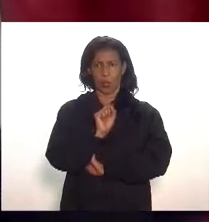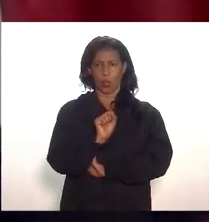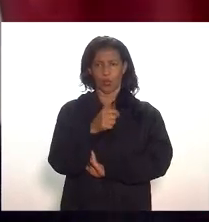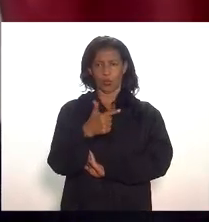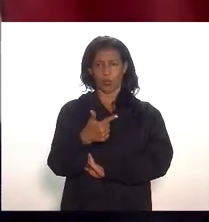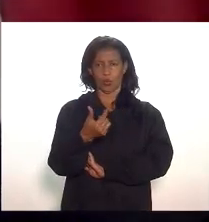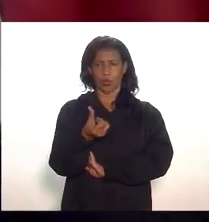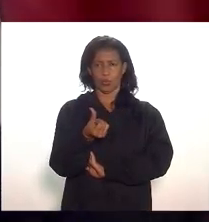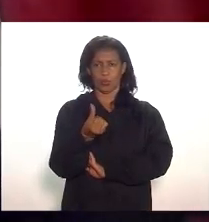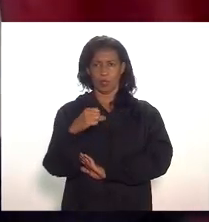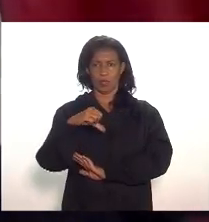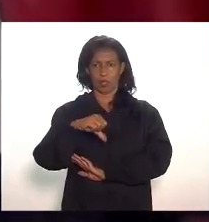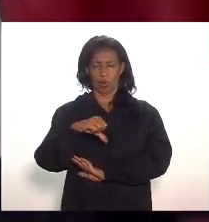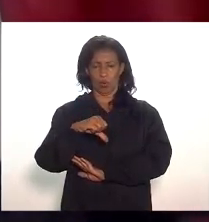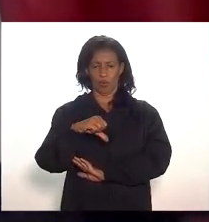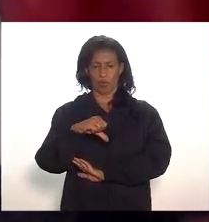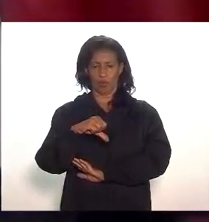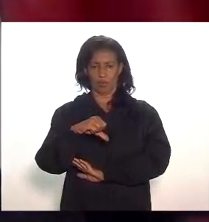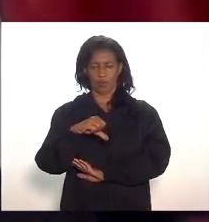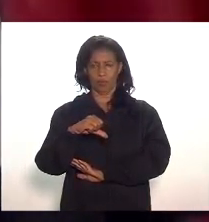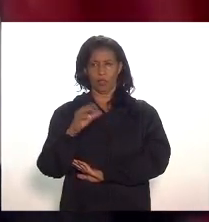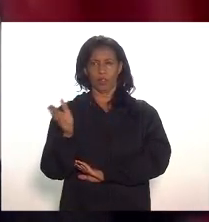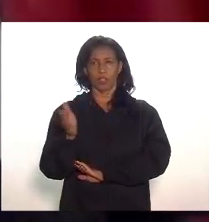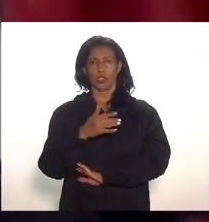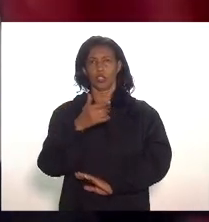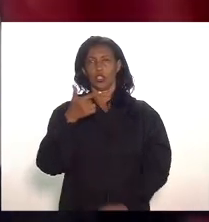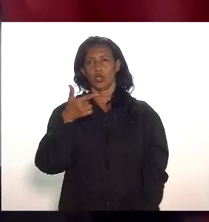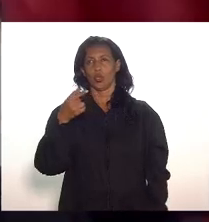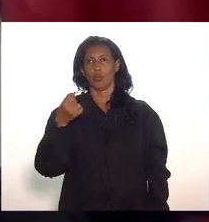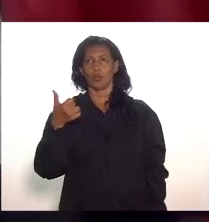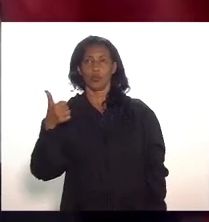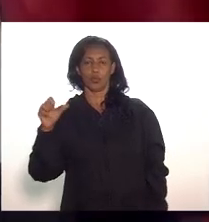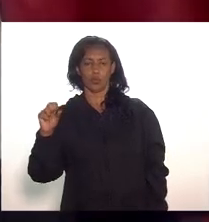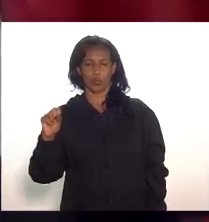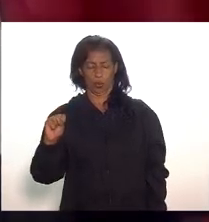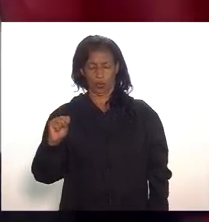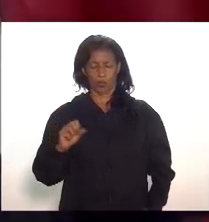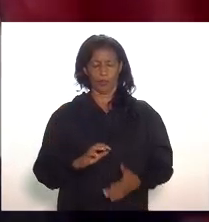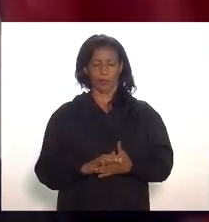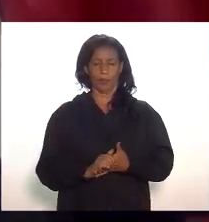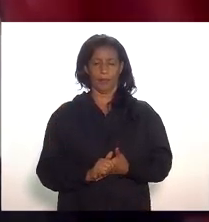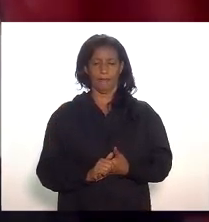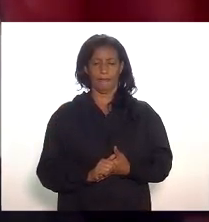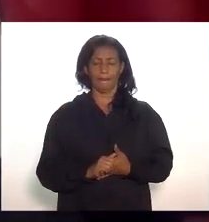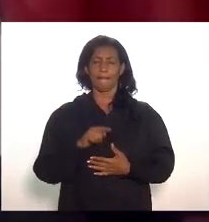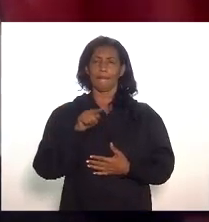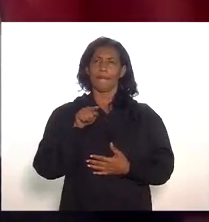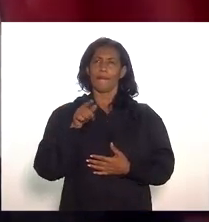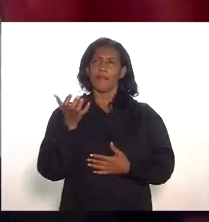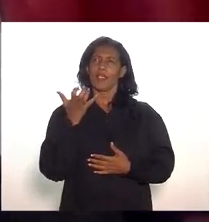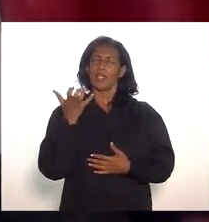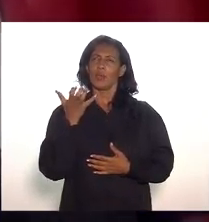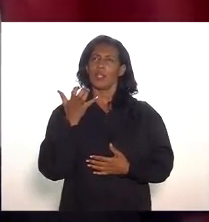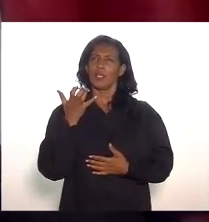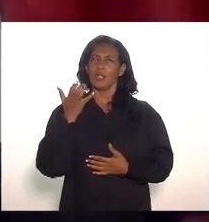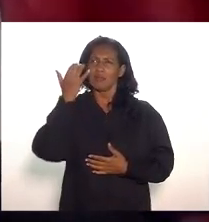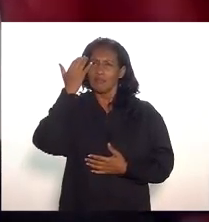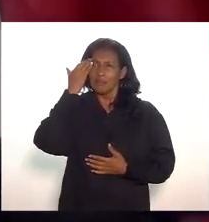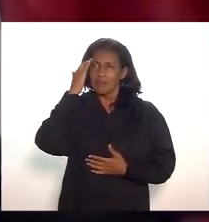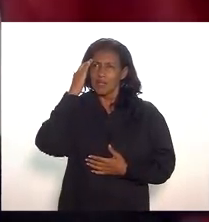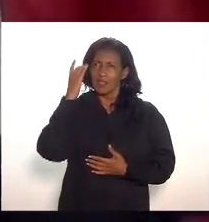8269, de 27 de dezembro de 2018. Lei de autoria de Vossa Excelência, deputado Luiz Paulo,